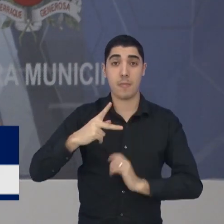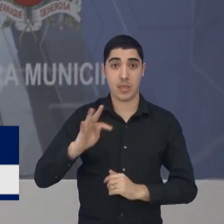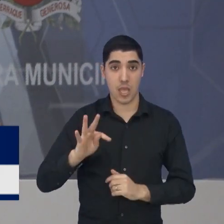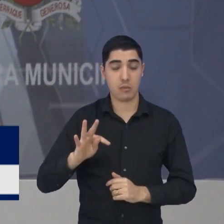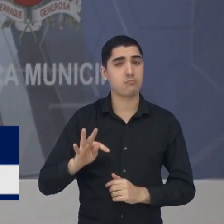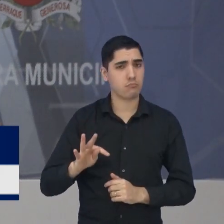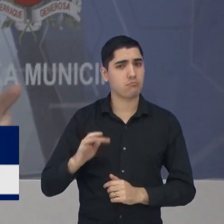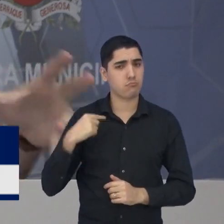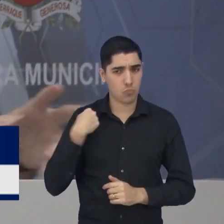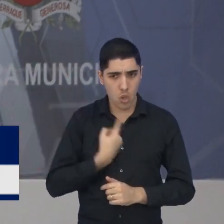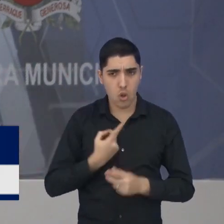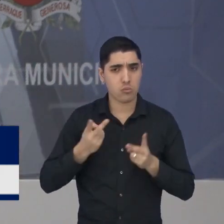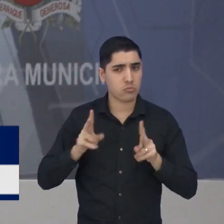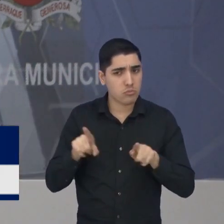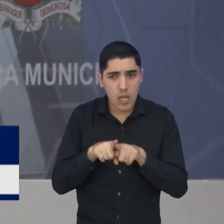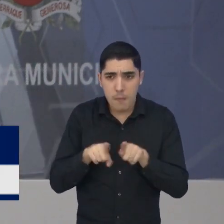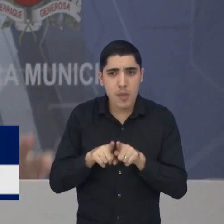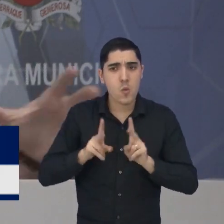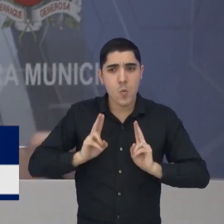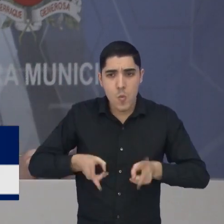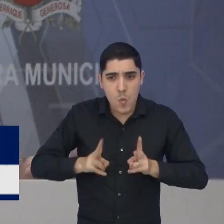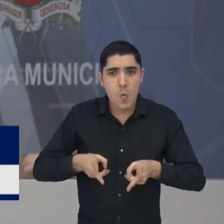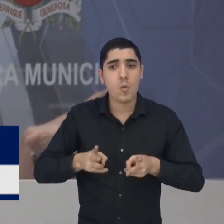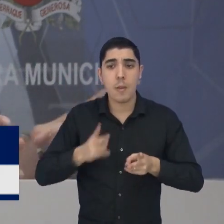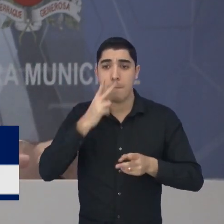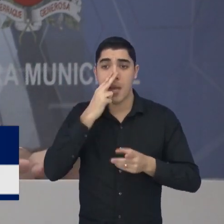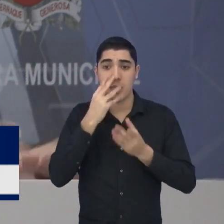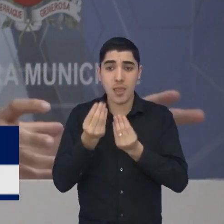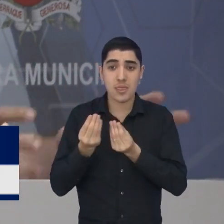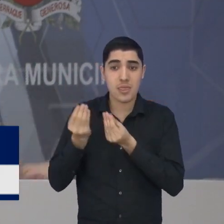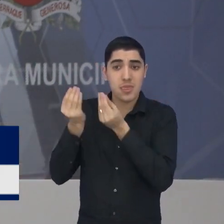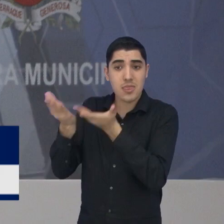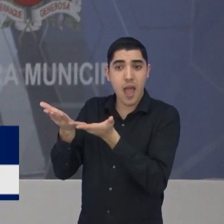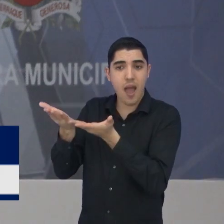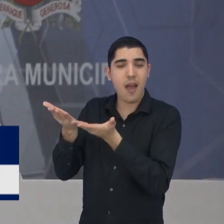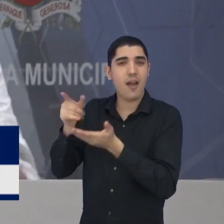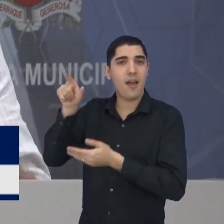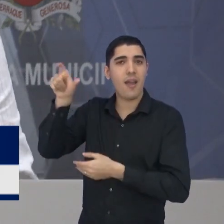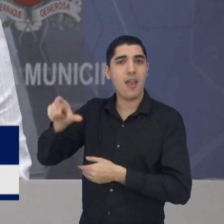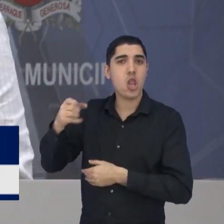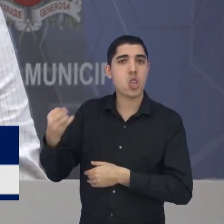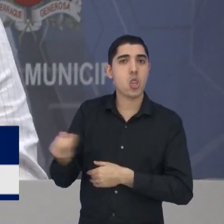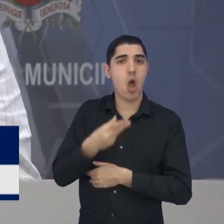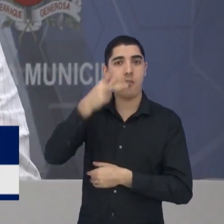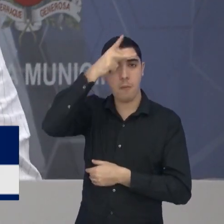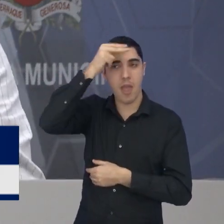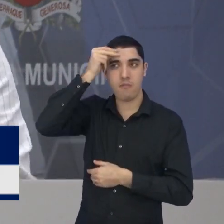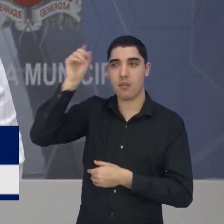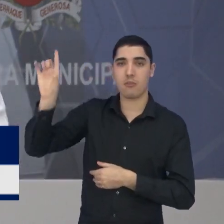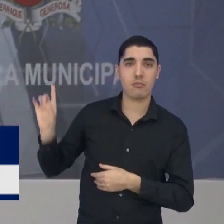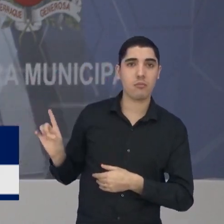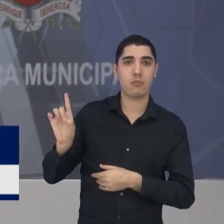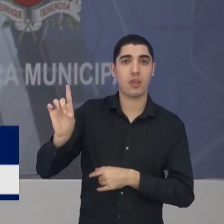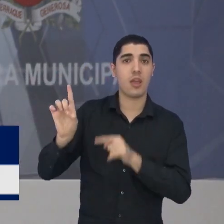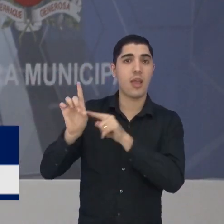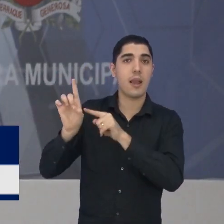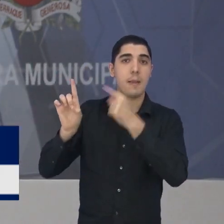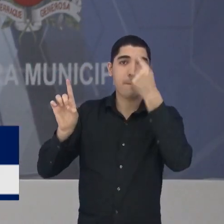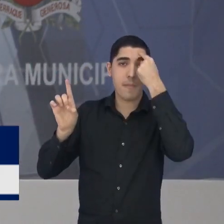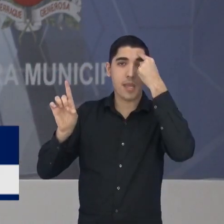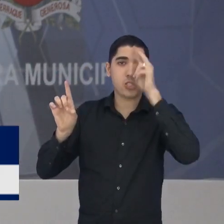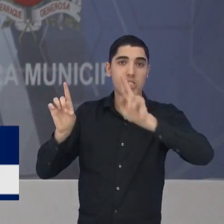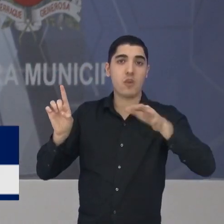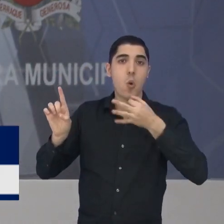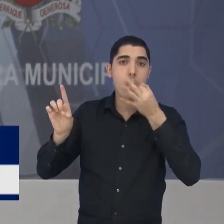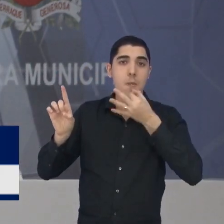também estar concentrando mais poder de decisão nesse novo prefeito, que será um prefeito que pensará de forma diferente da